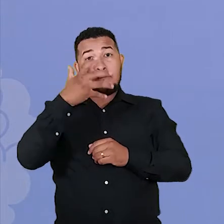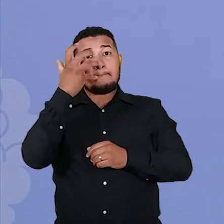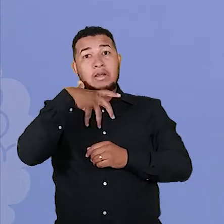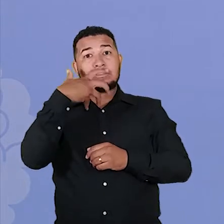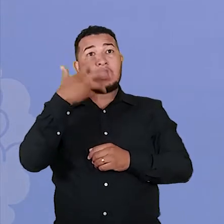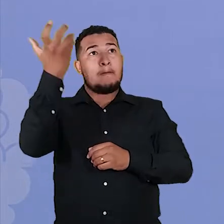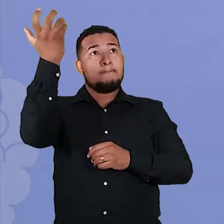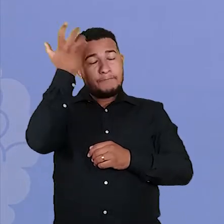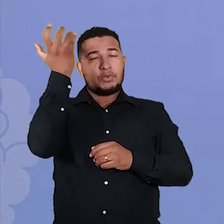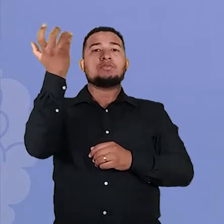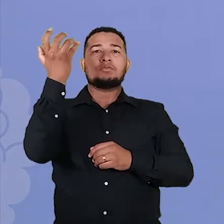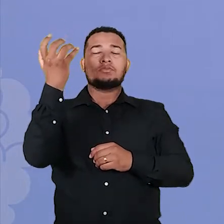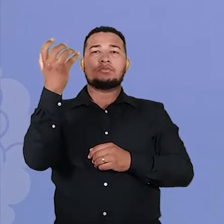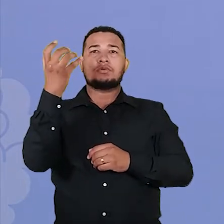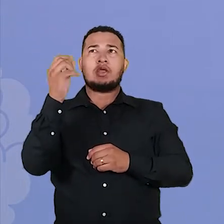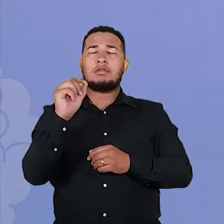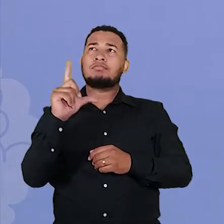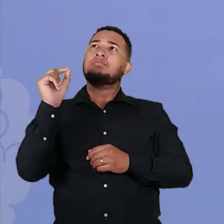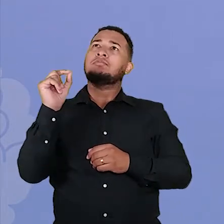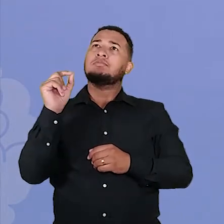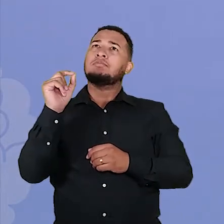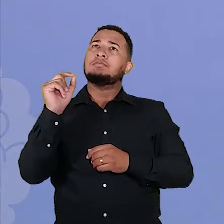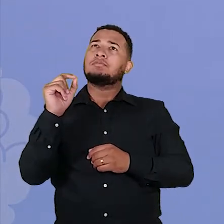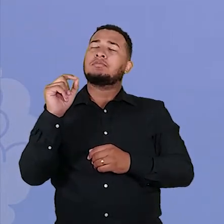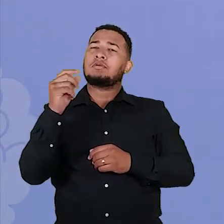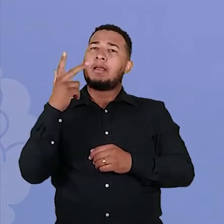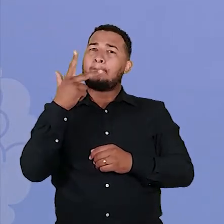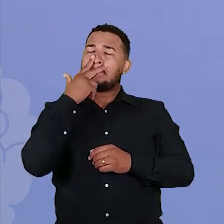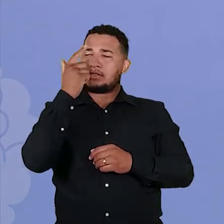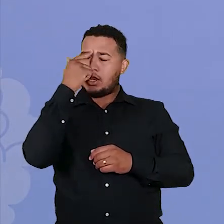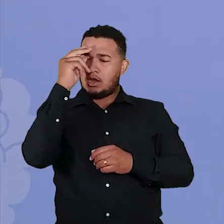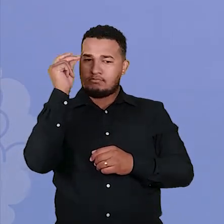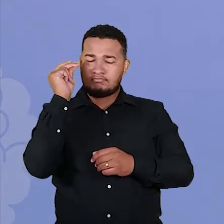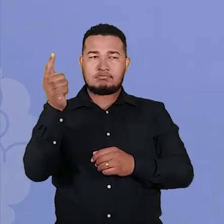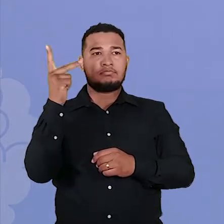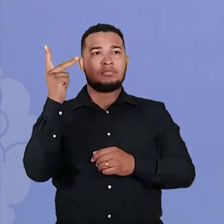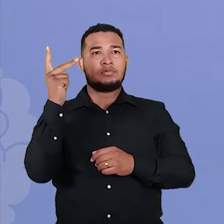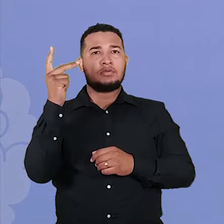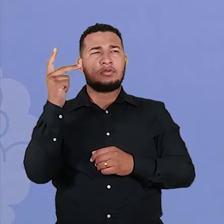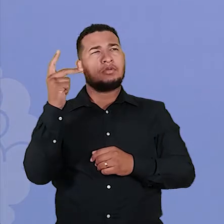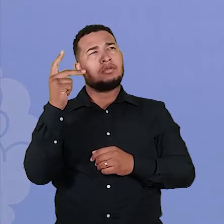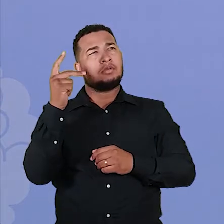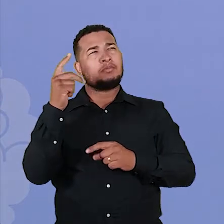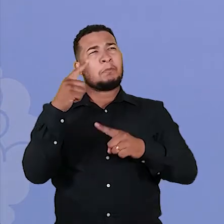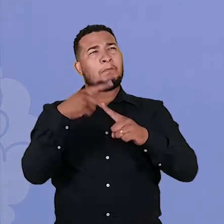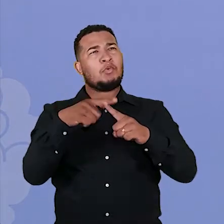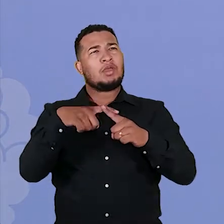maçã caiu na cabeça dele. Aí deu um estalo na mente dele, ele pensou assim,